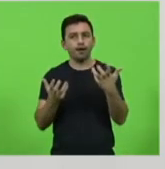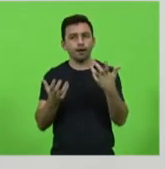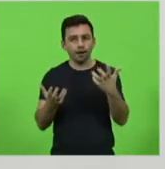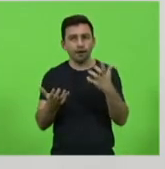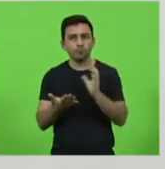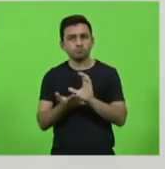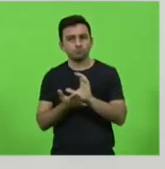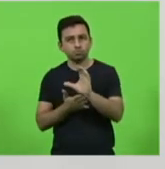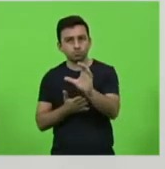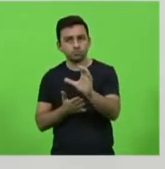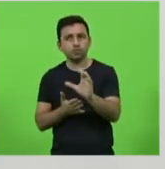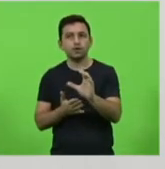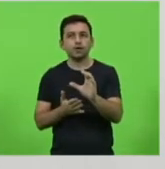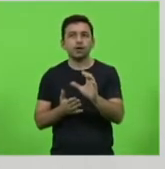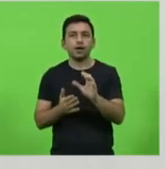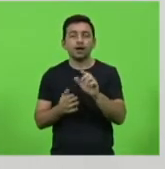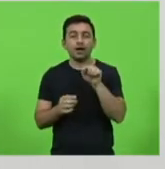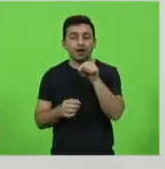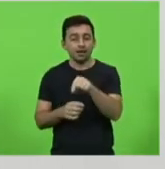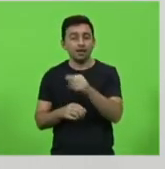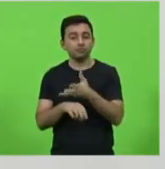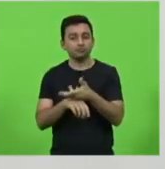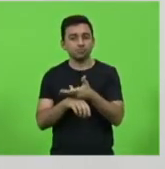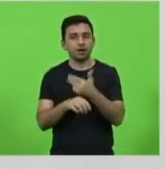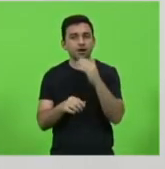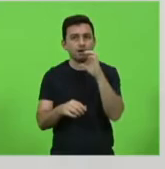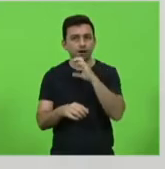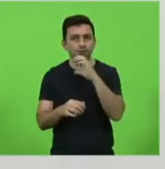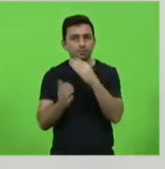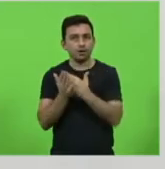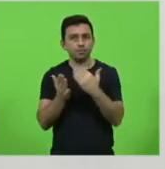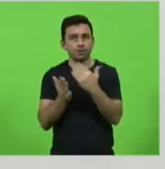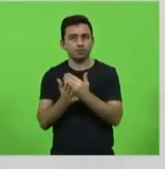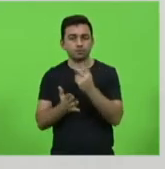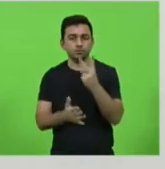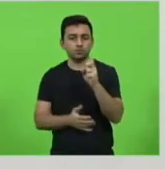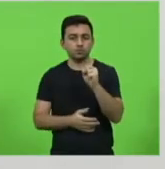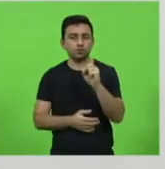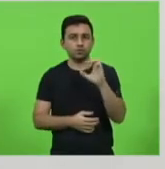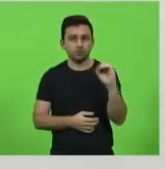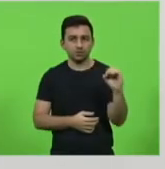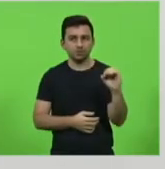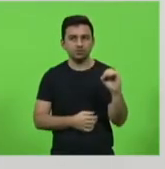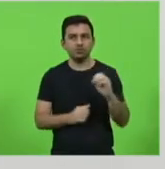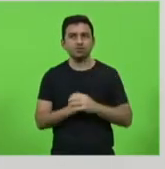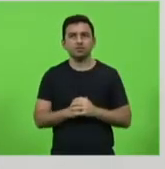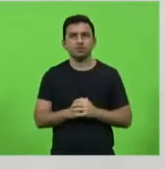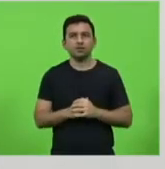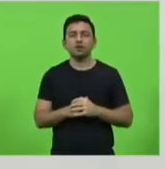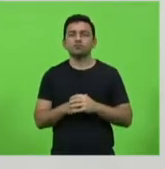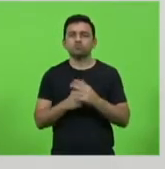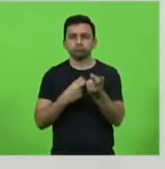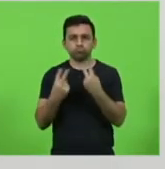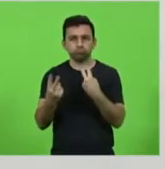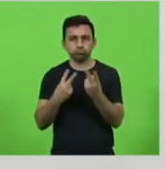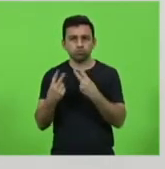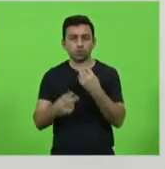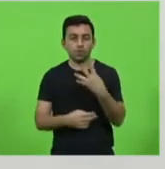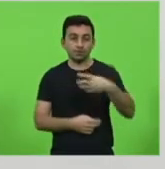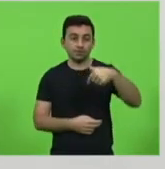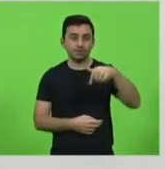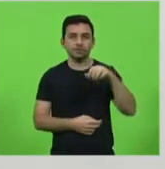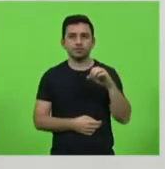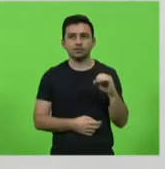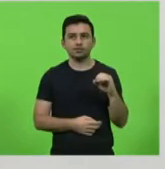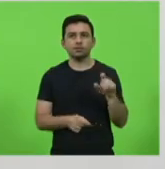aportes de recurso para acelerar a obra da 280, para acelerar a duplicação da 470 e